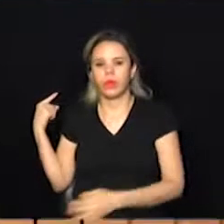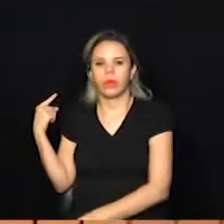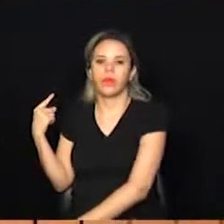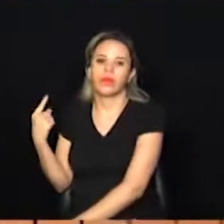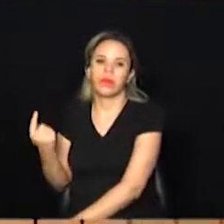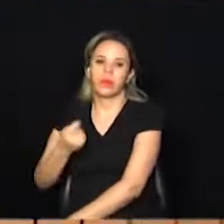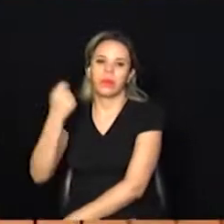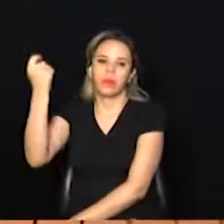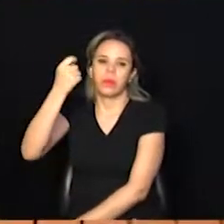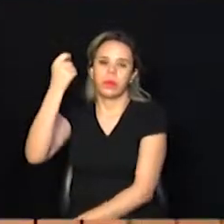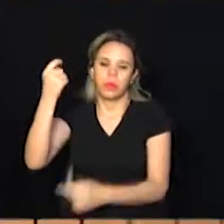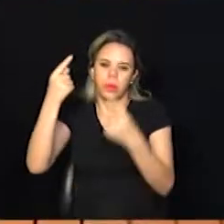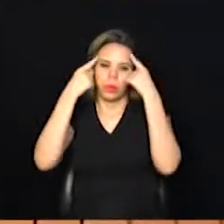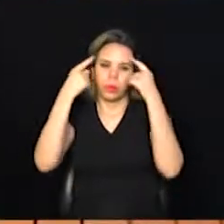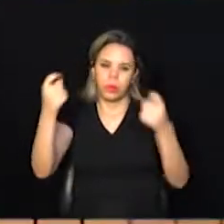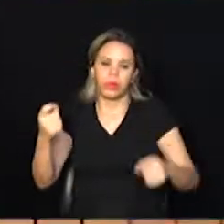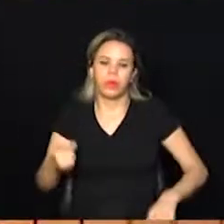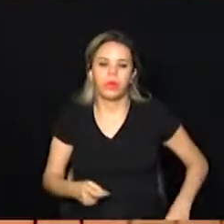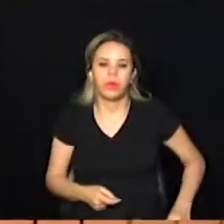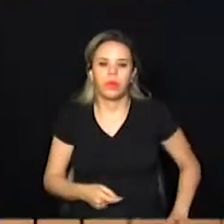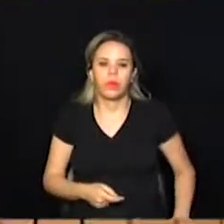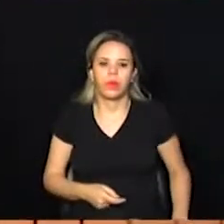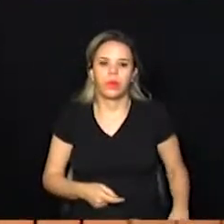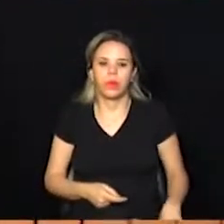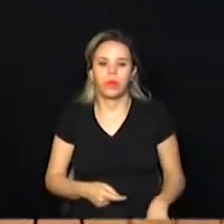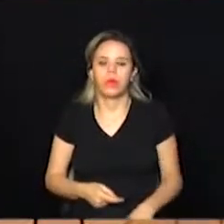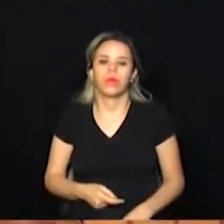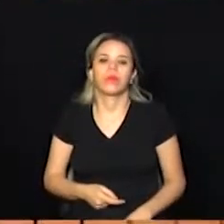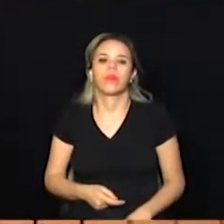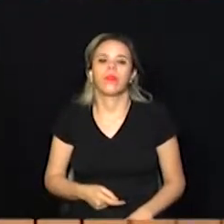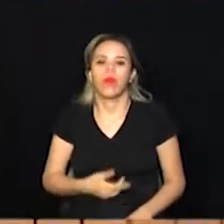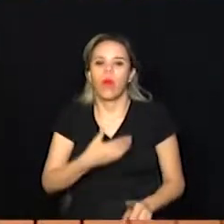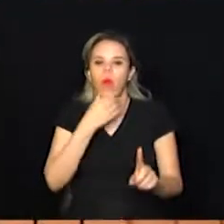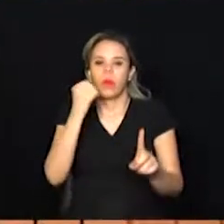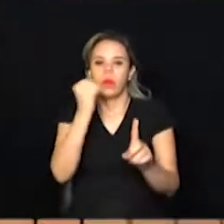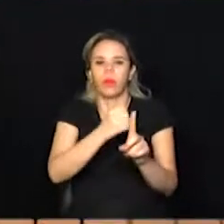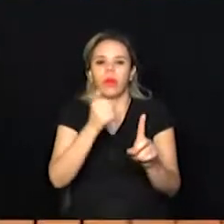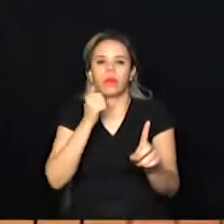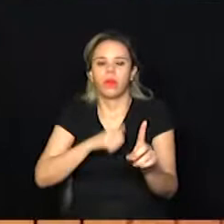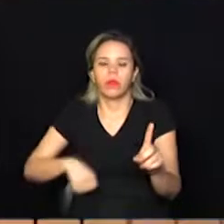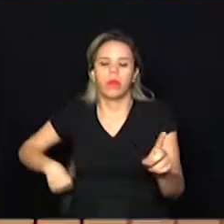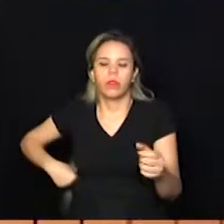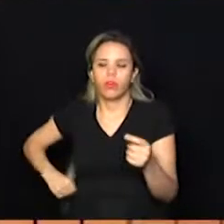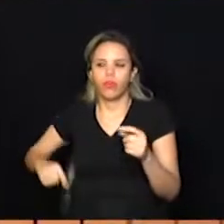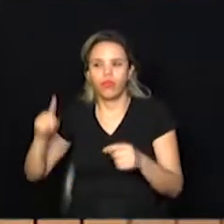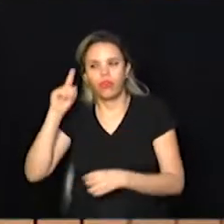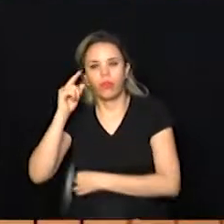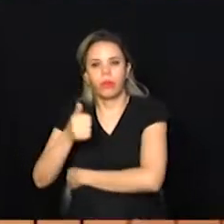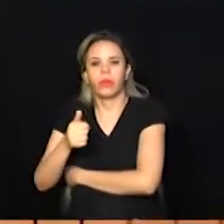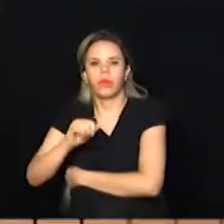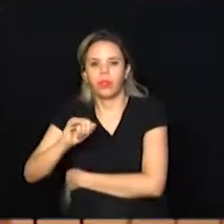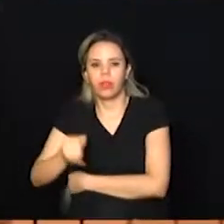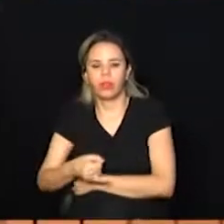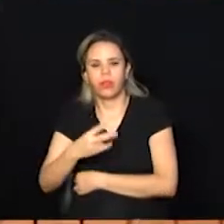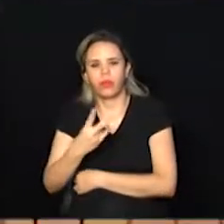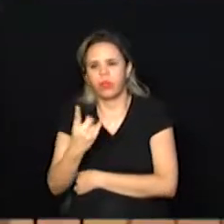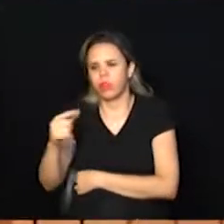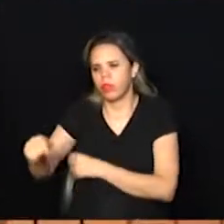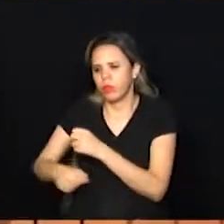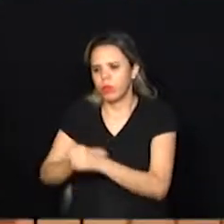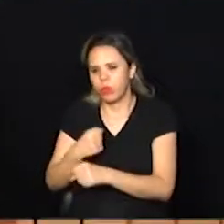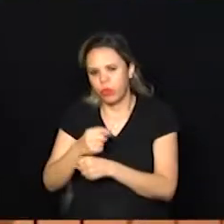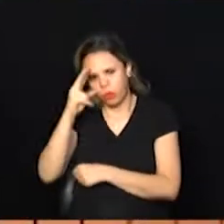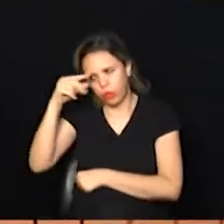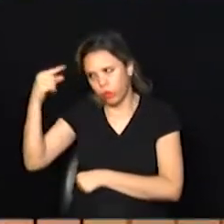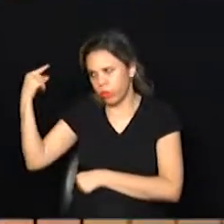grave violência doméstica, de feminicídios, como aconteceu no 1º de janeiro de 2017, aqui na cidade de Campinas. Vocês se